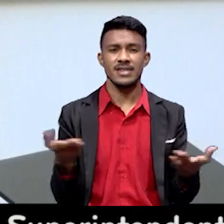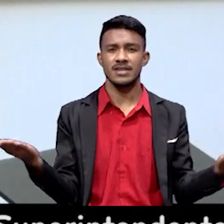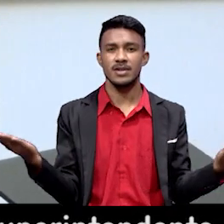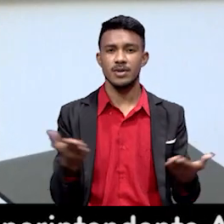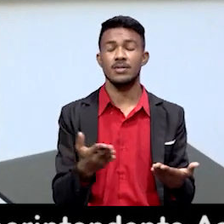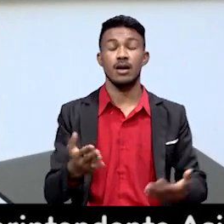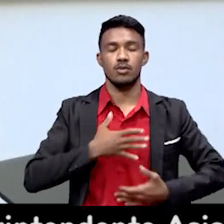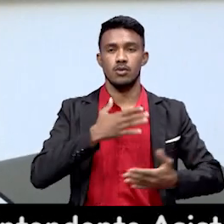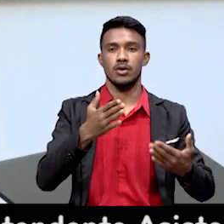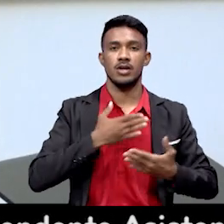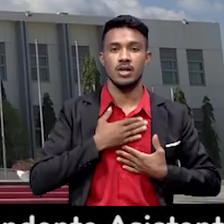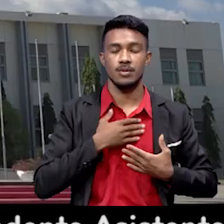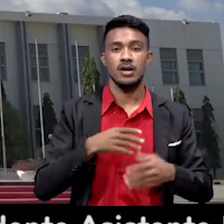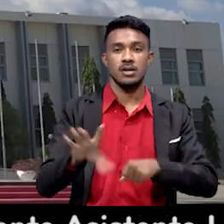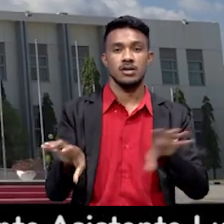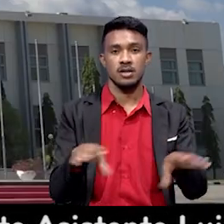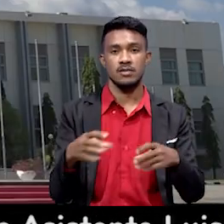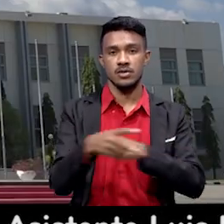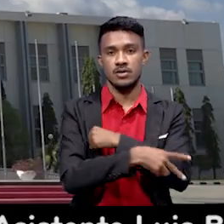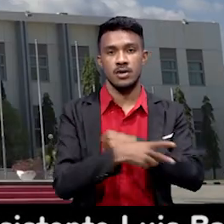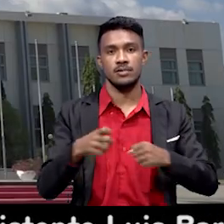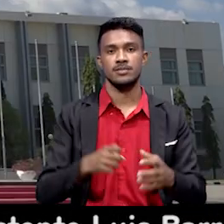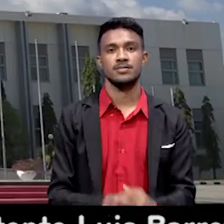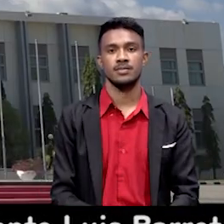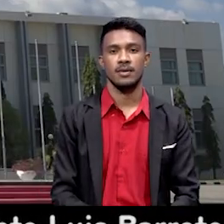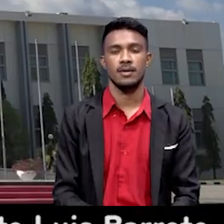goza ba pensam vitalisa ne rasi.